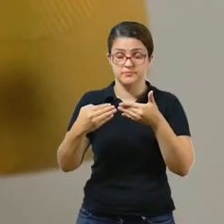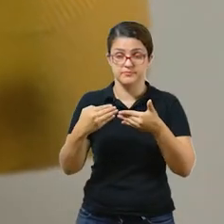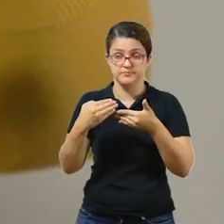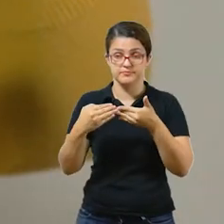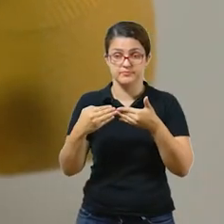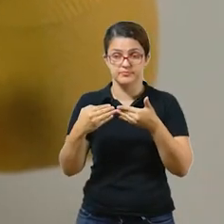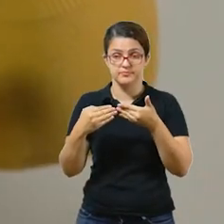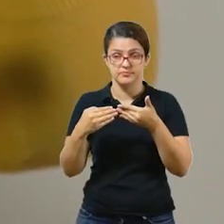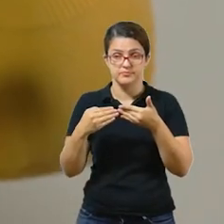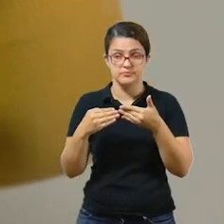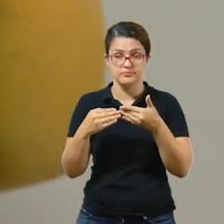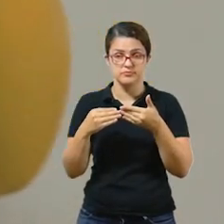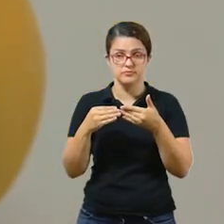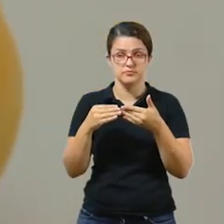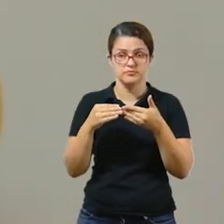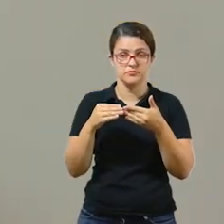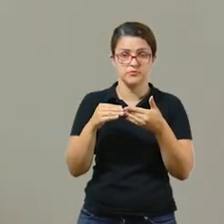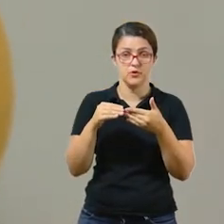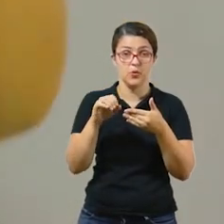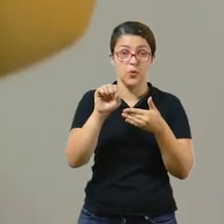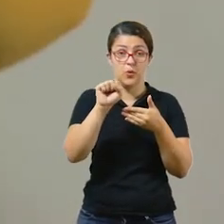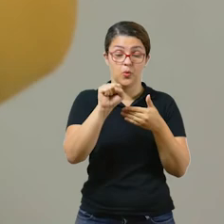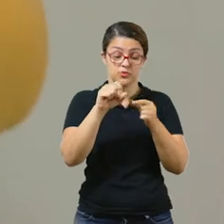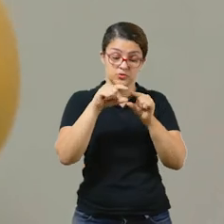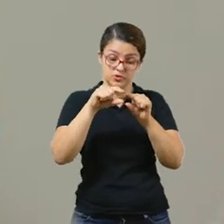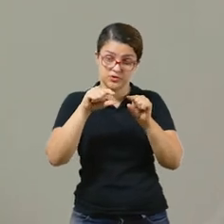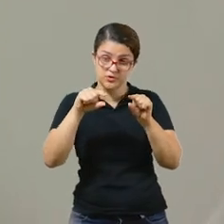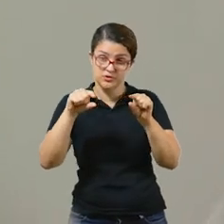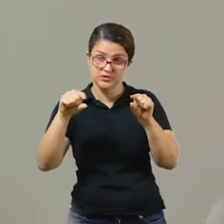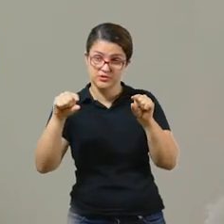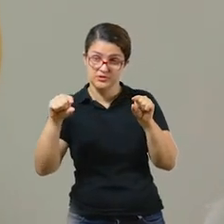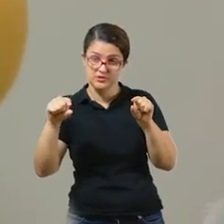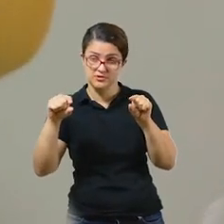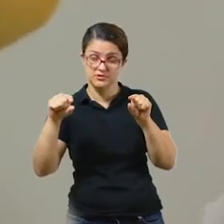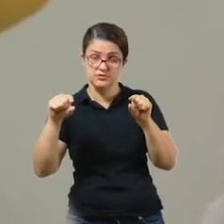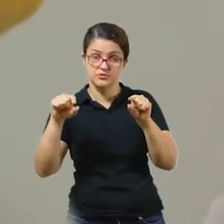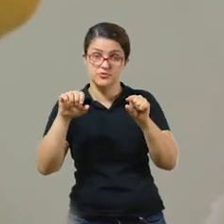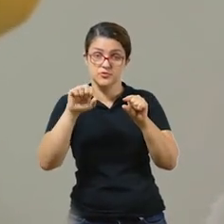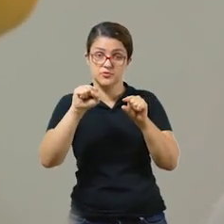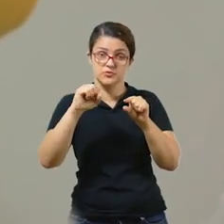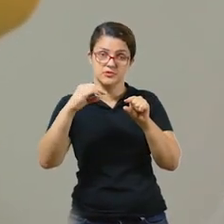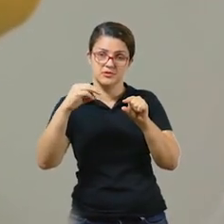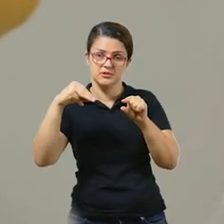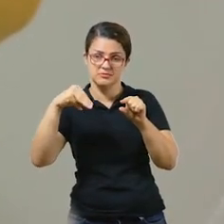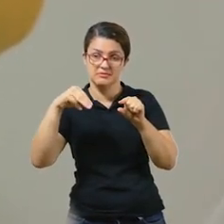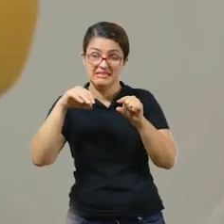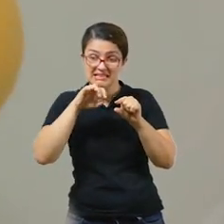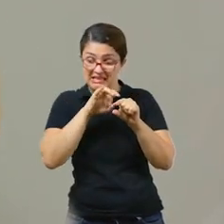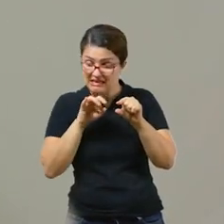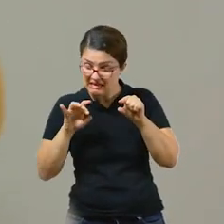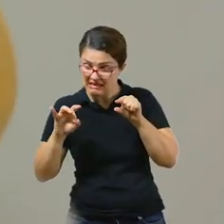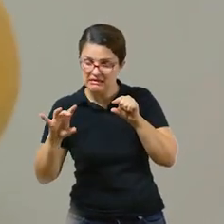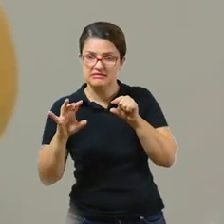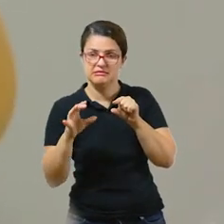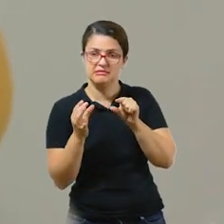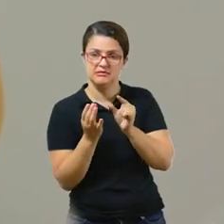8 tirinhas de 2 centímetros cada. E cola-se a pontinha embaixo. A